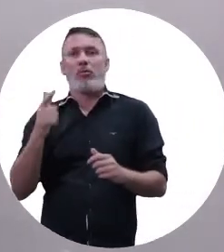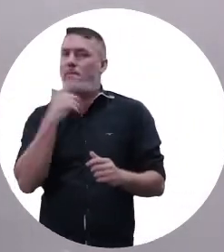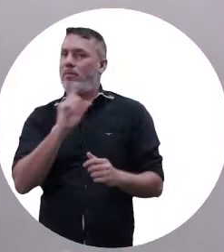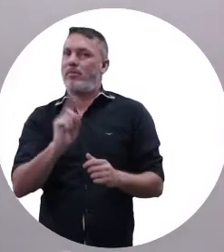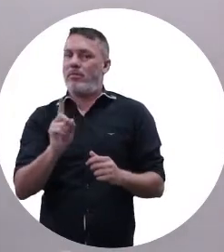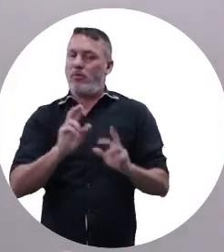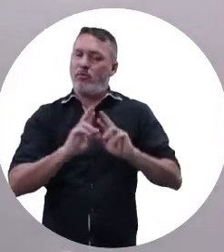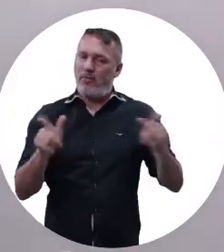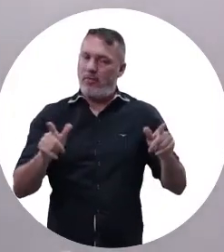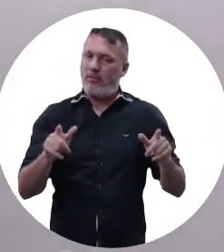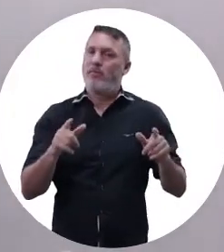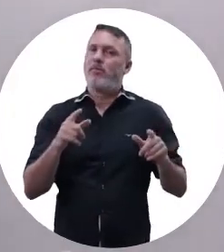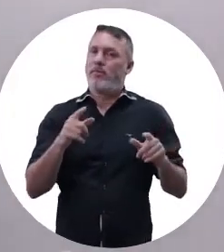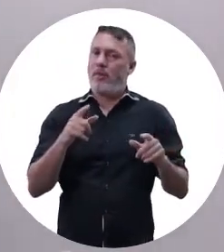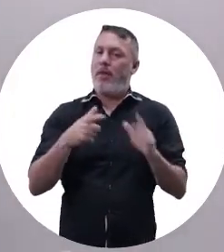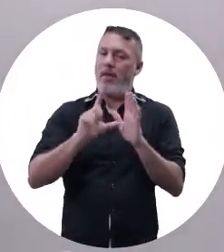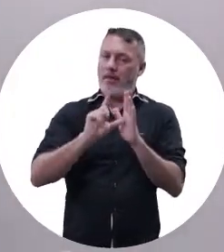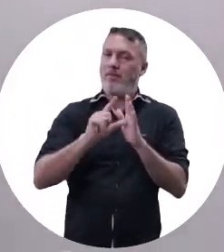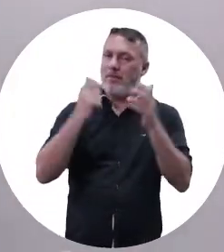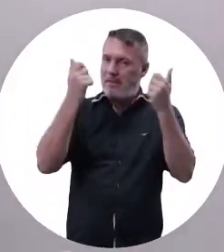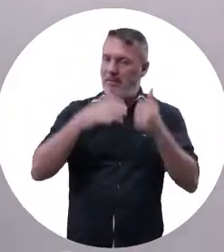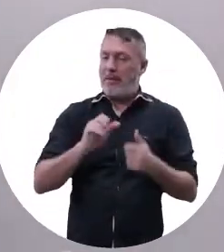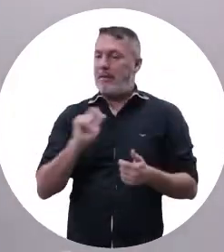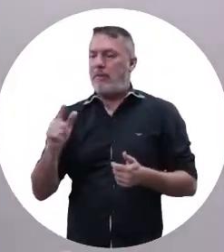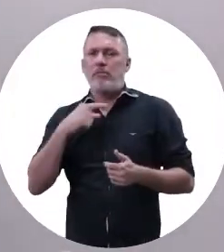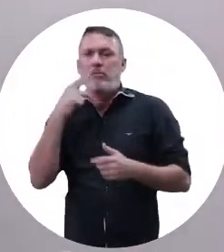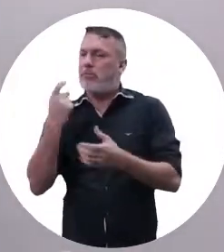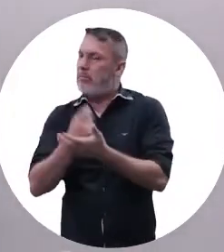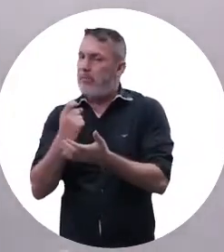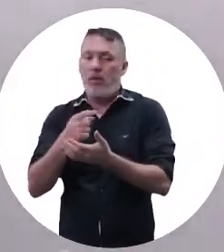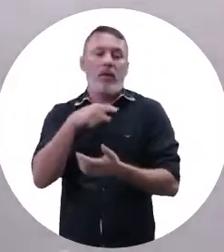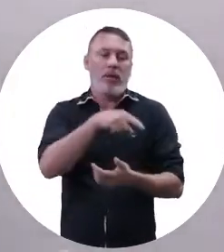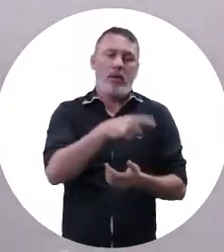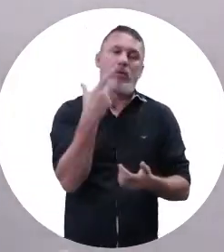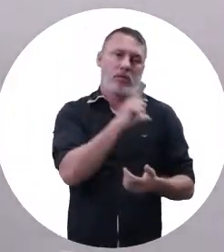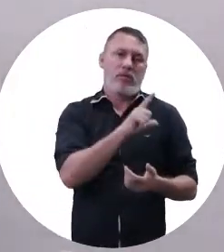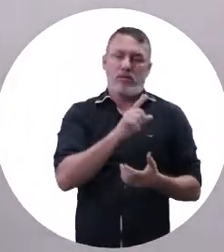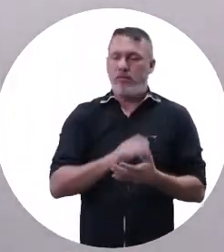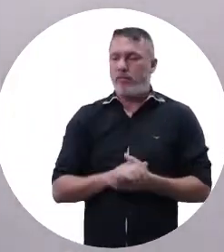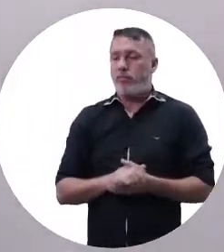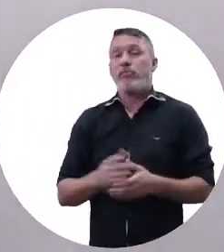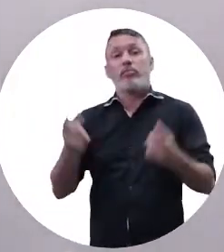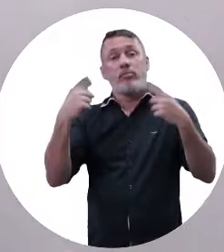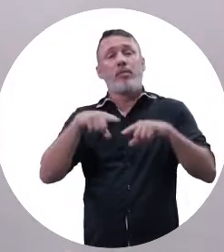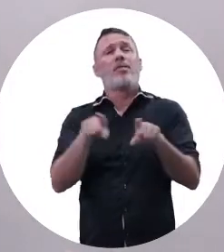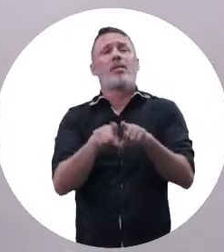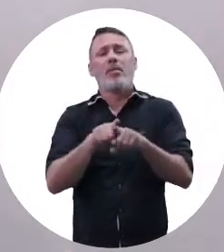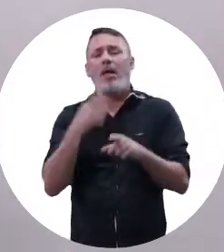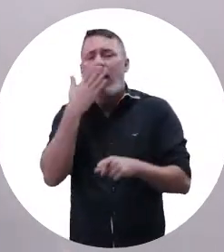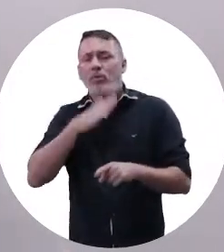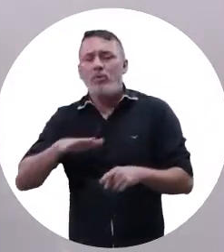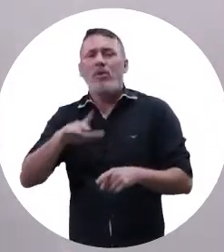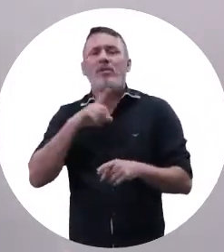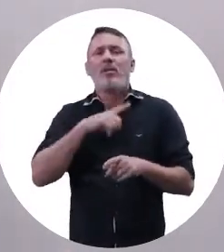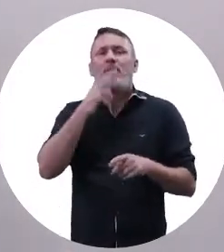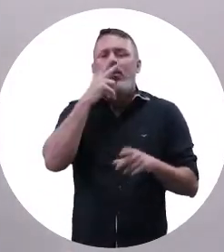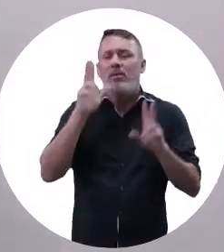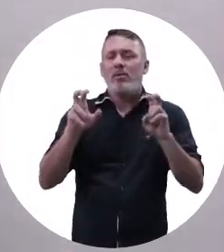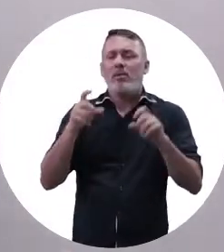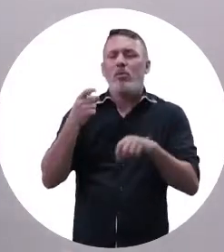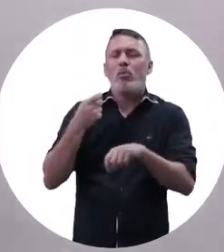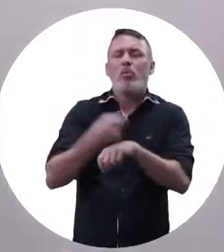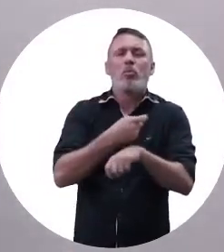esse derretimento da sacarose. Diferente do sal de cozinha. Ok? Baixa dureza. Dureza é uma escala